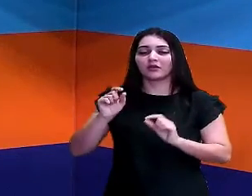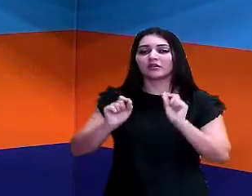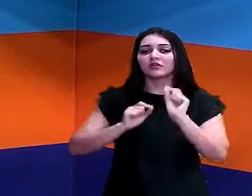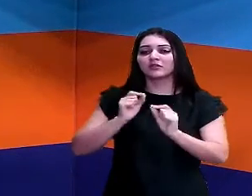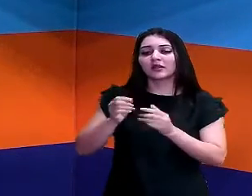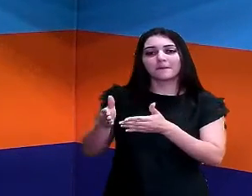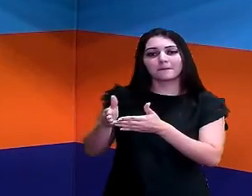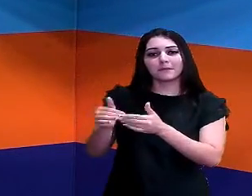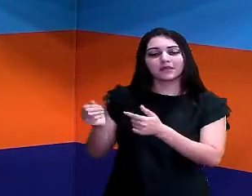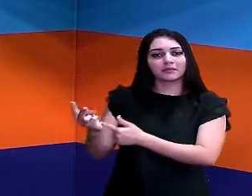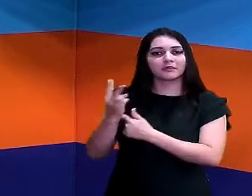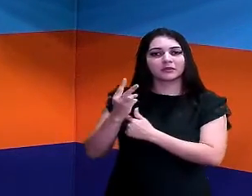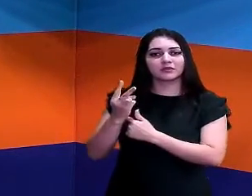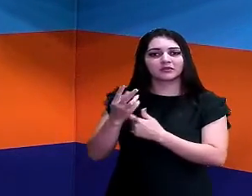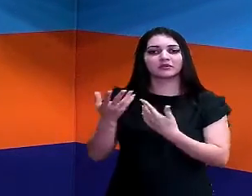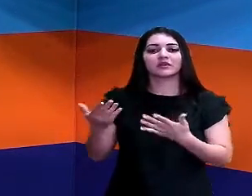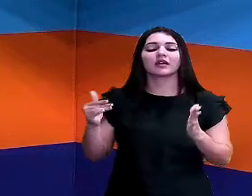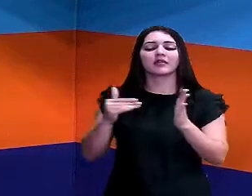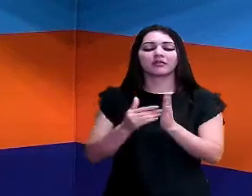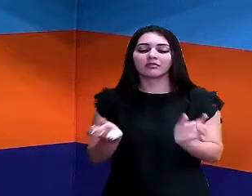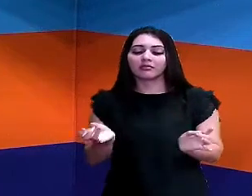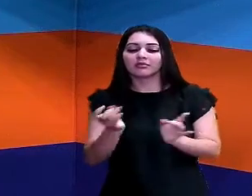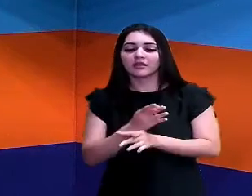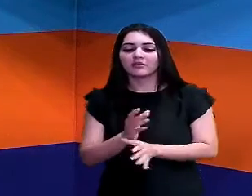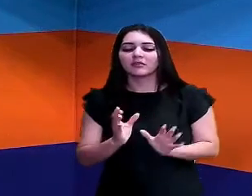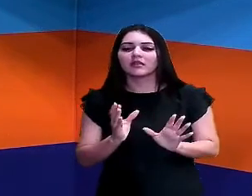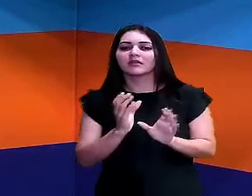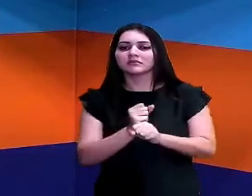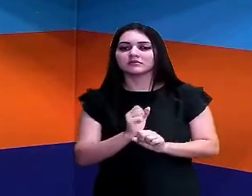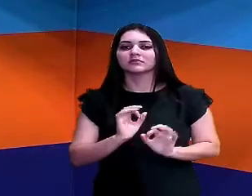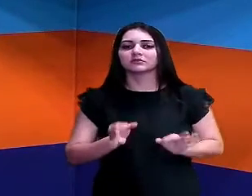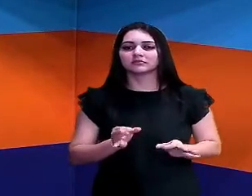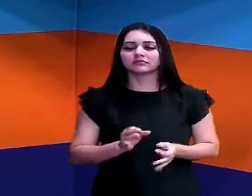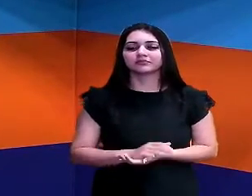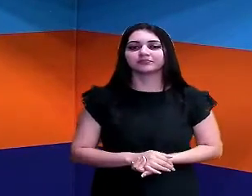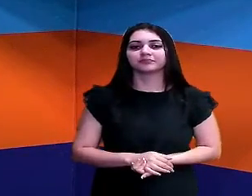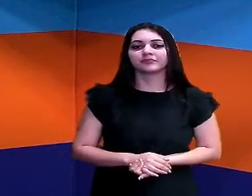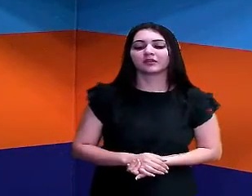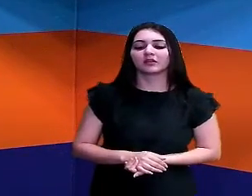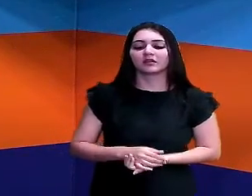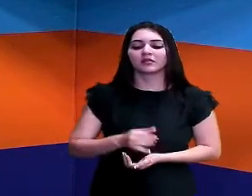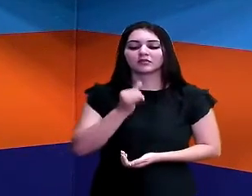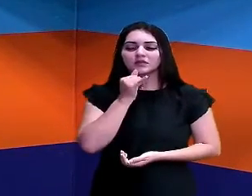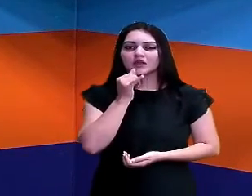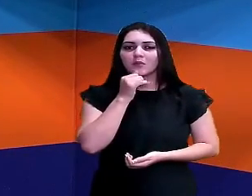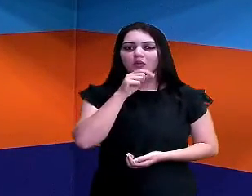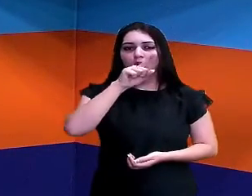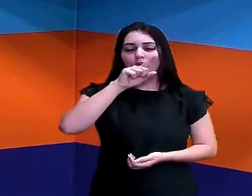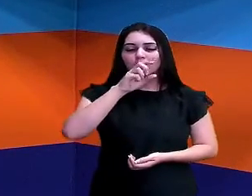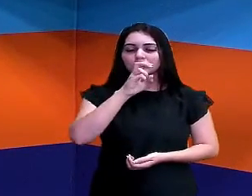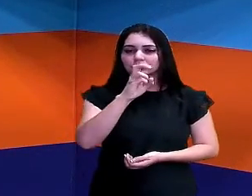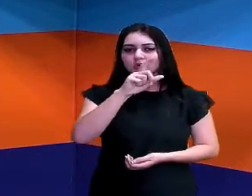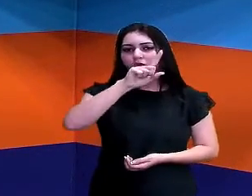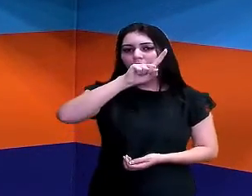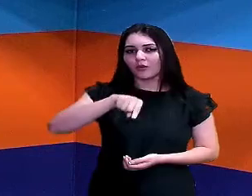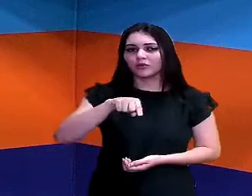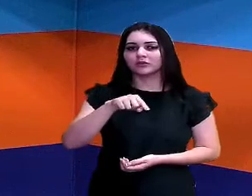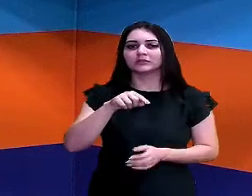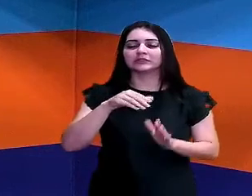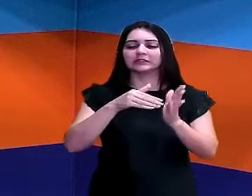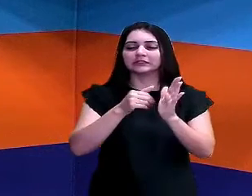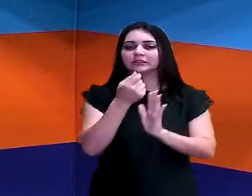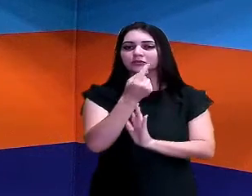gente vai pedir emprestado até a gente finalizar a nossa conta. Então, como é que eu faço? Corto 5, aí tiro 1 desses